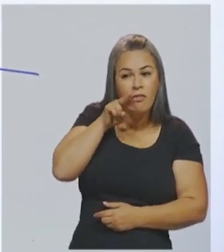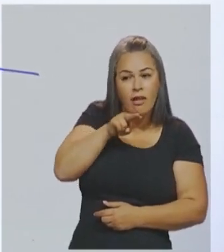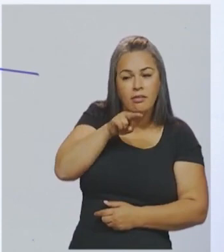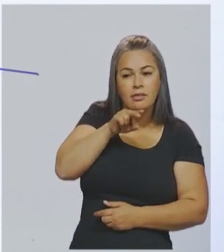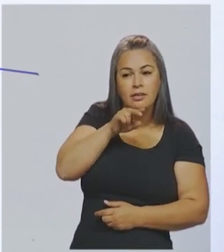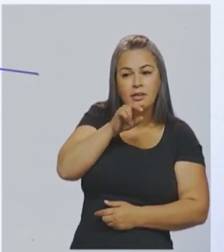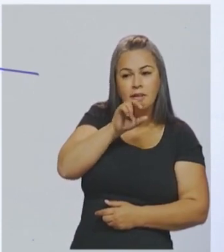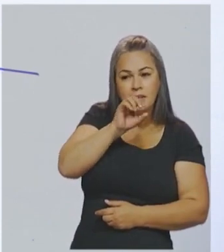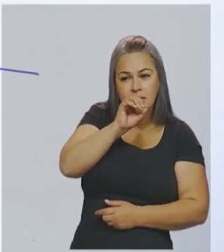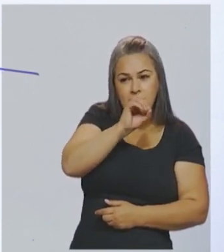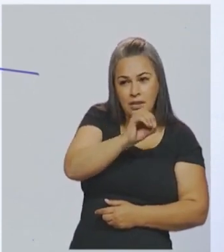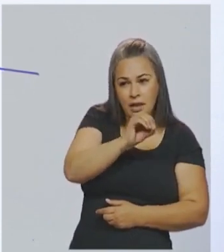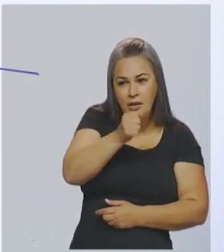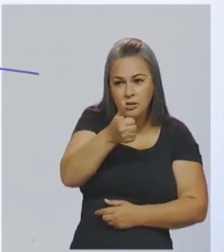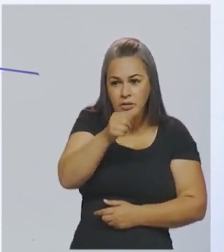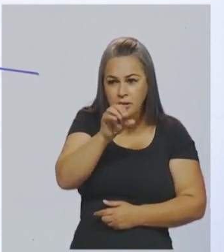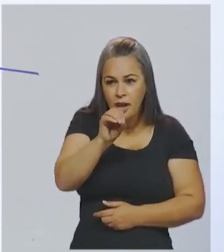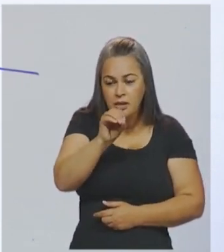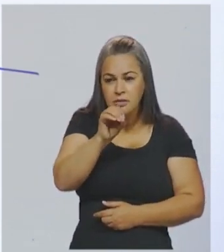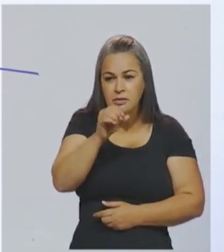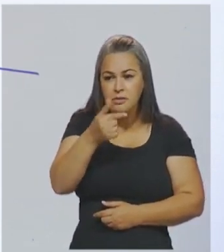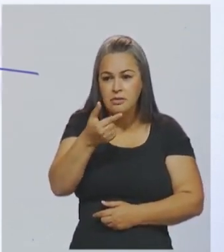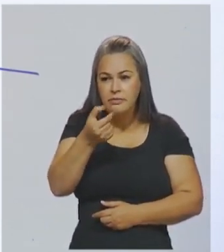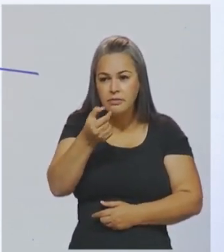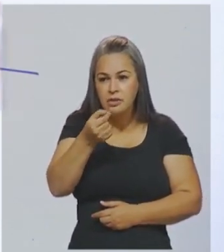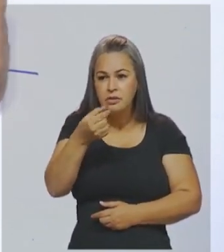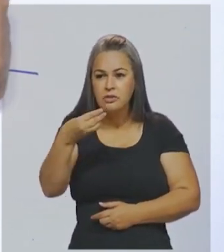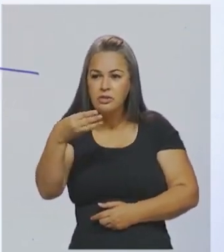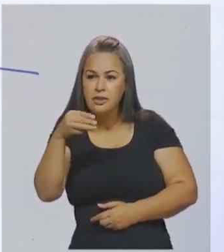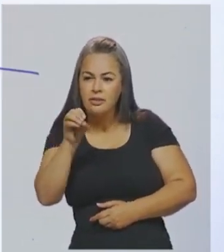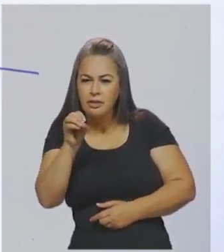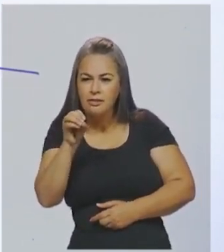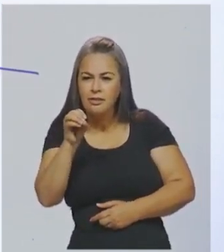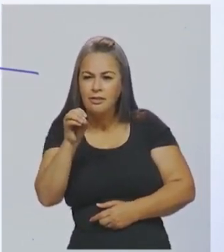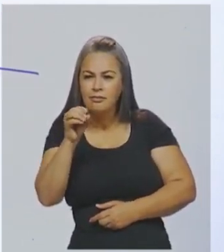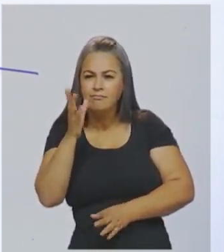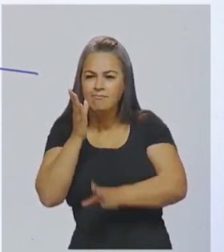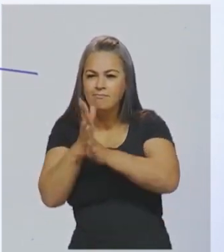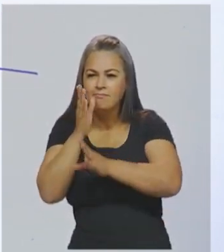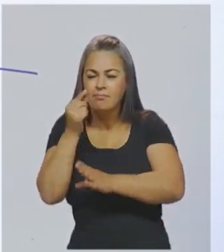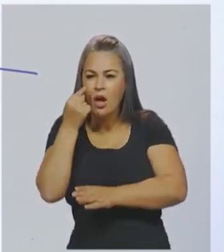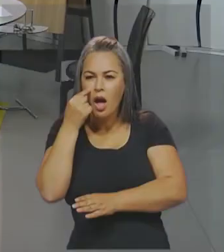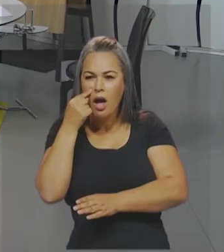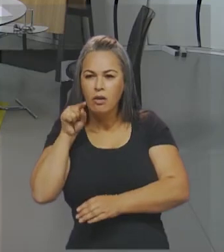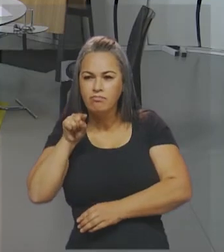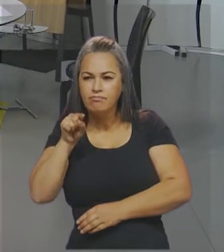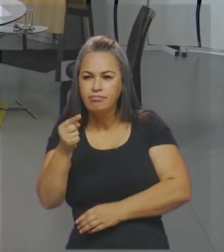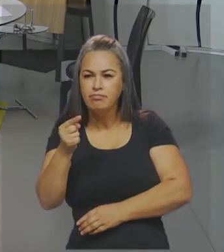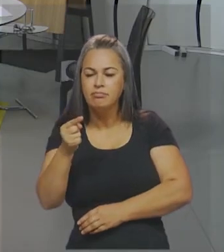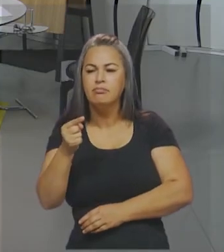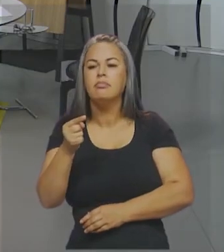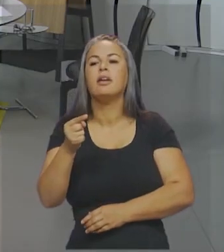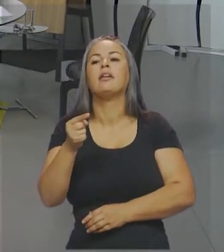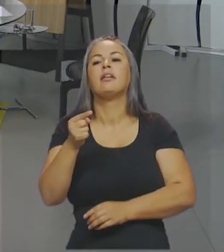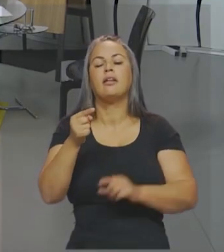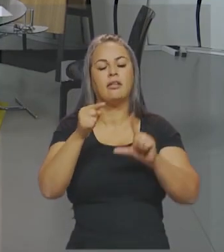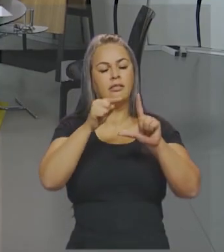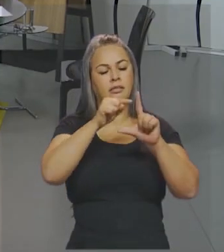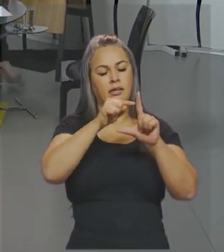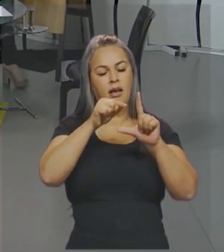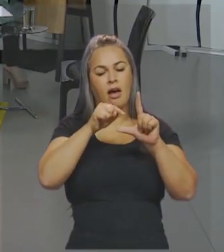0, 10, 20, 30. Significa que esse ângulo é de 30 graus, tá